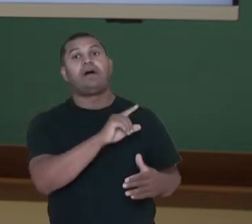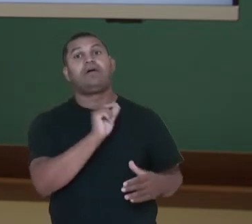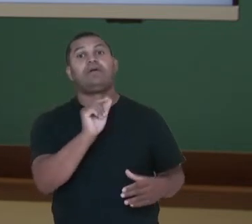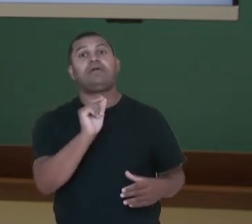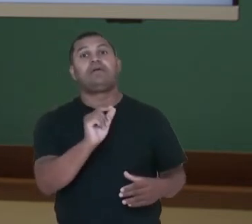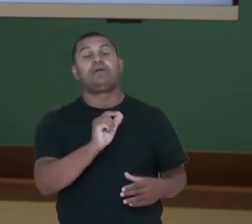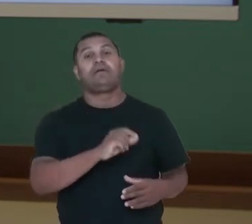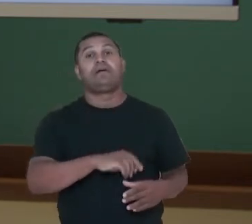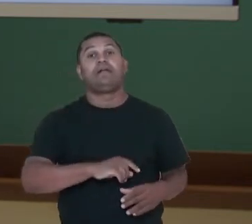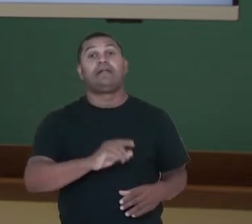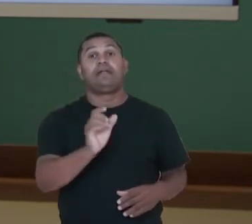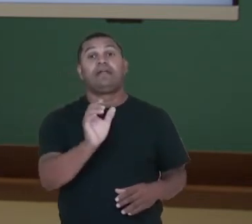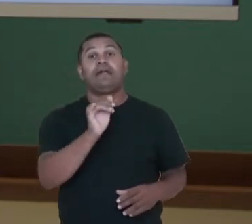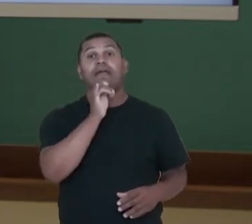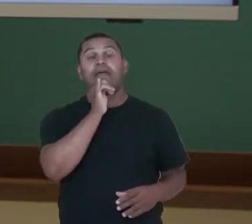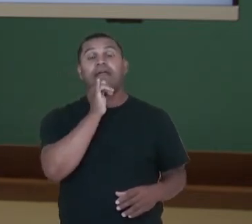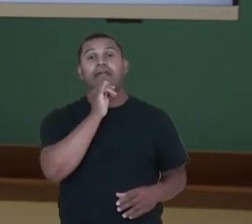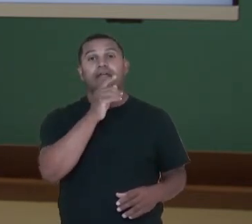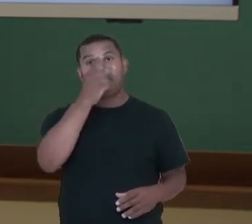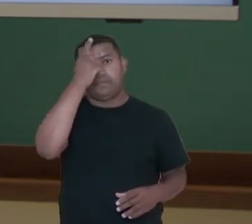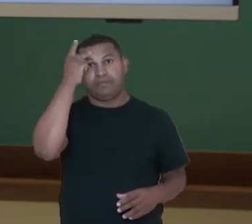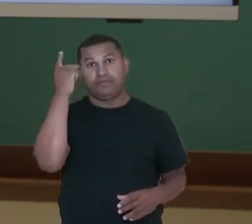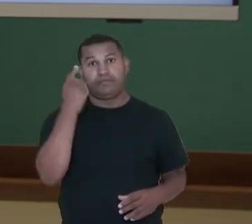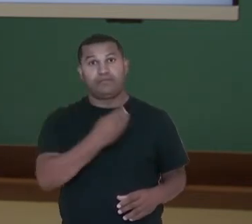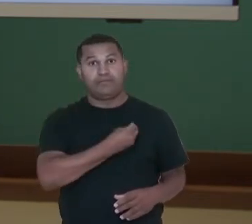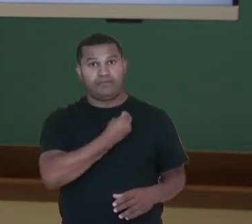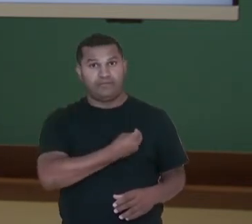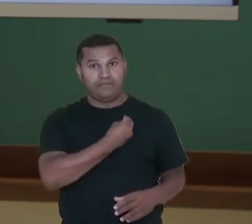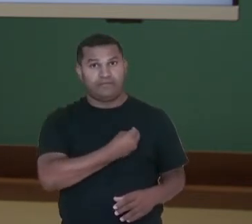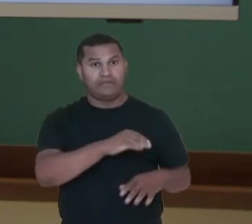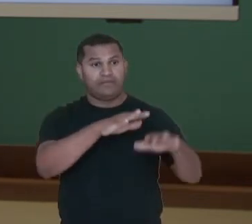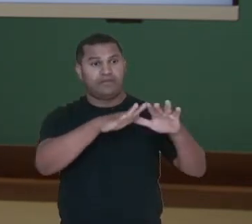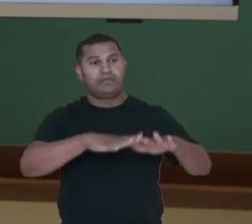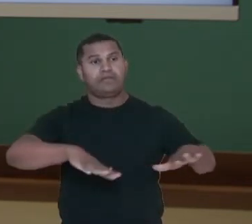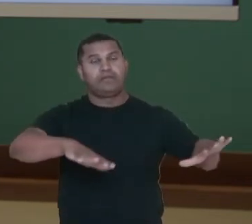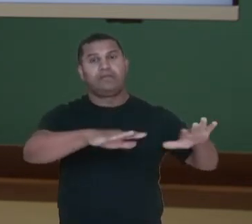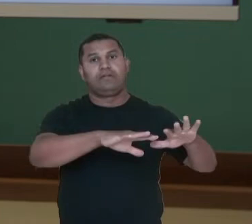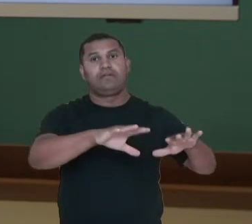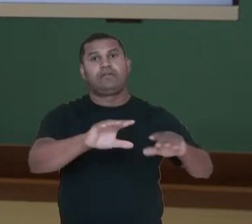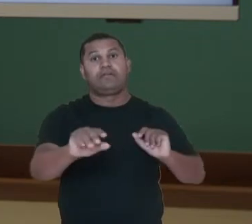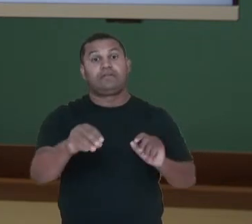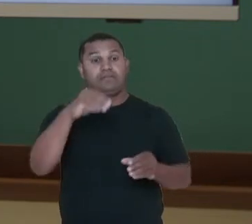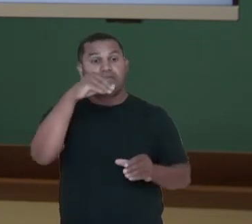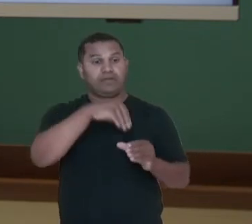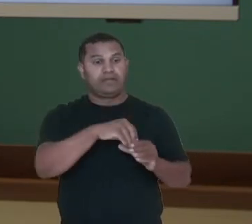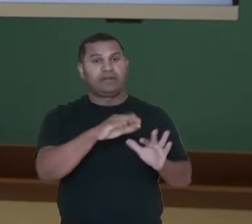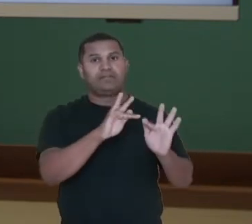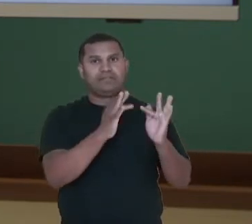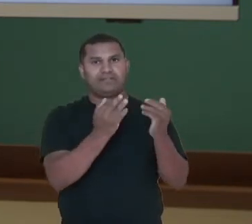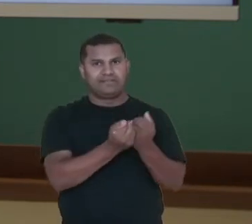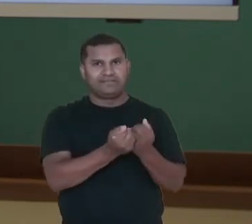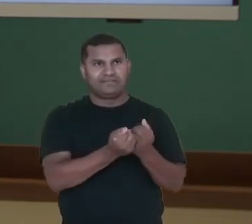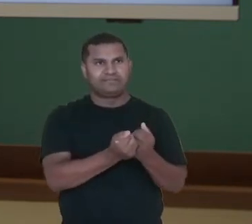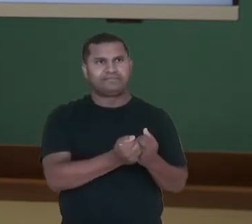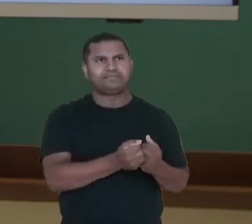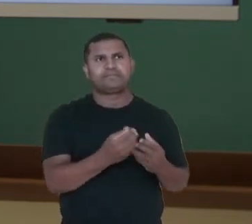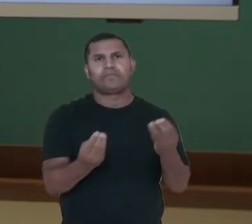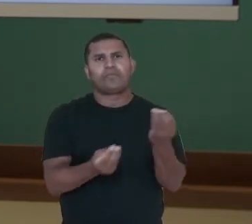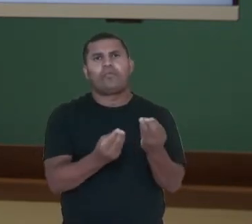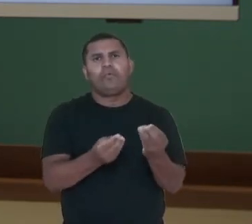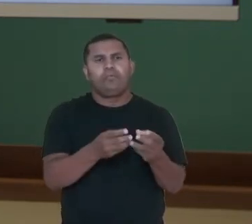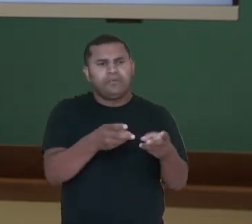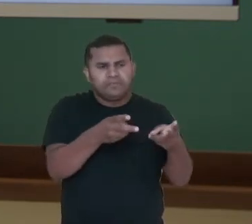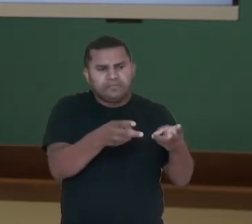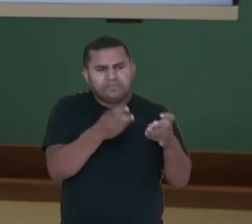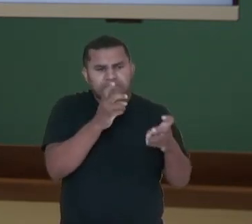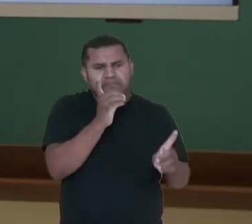a genética deles para saber se o genoma favoreceu que ele tivesse esse caso grave da doença. Então, olha só, olha